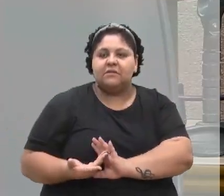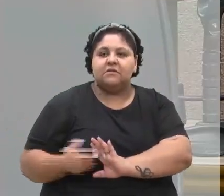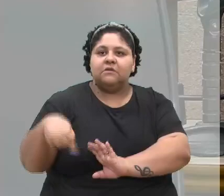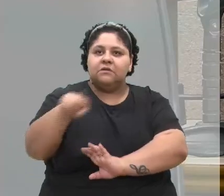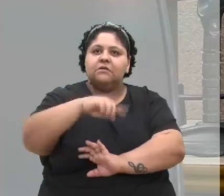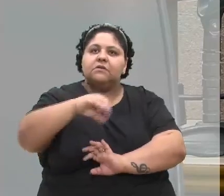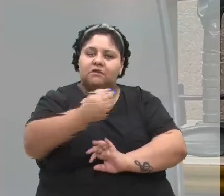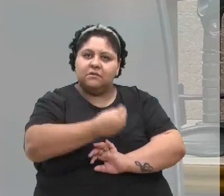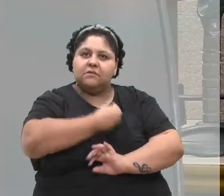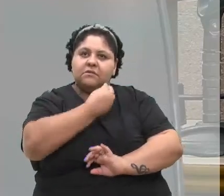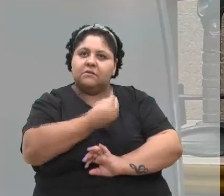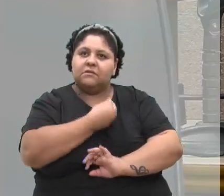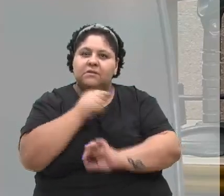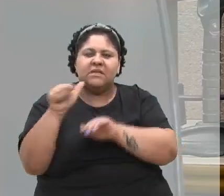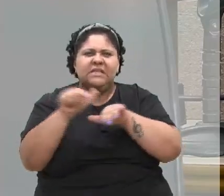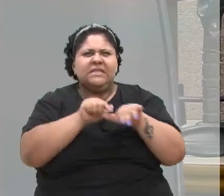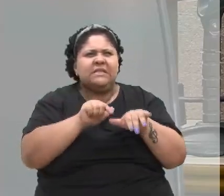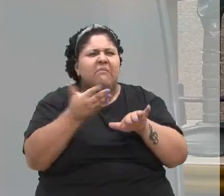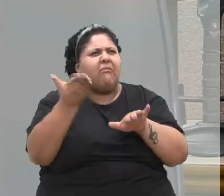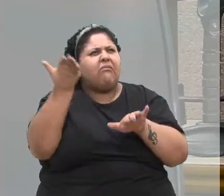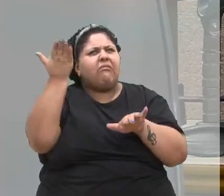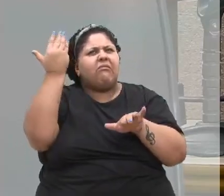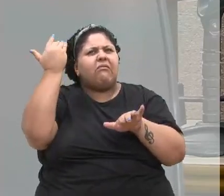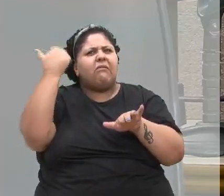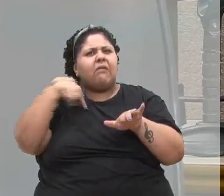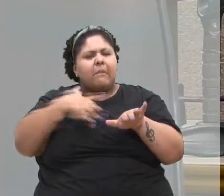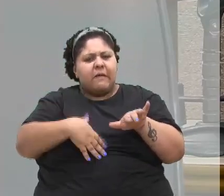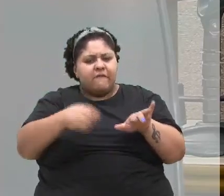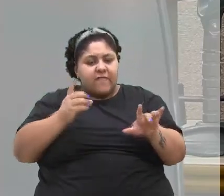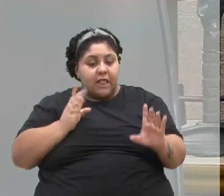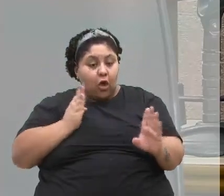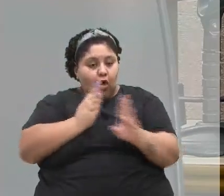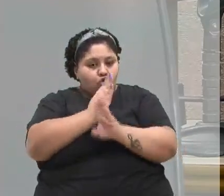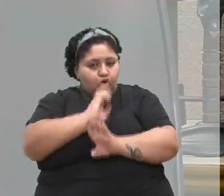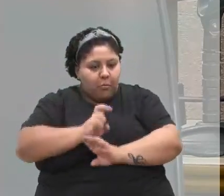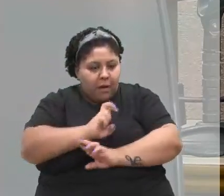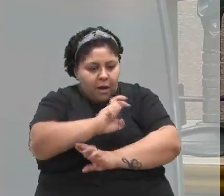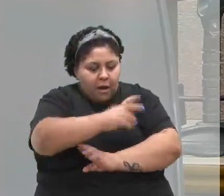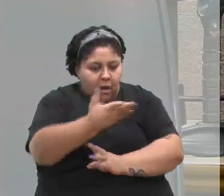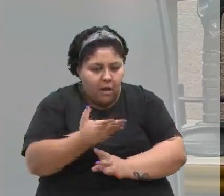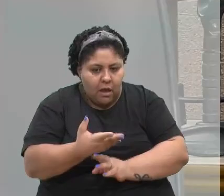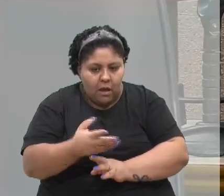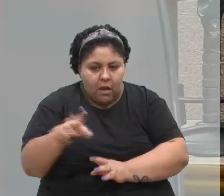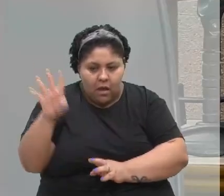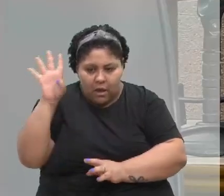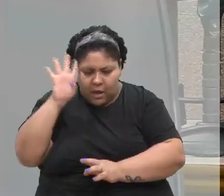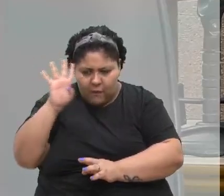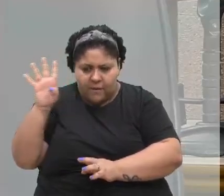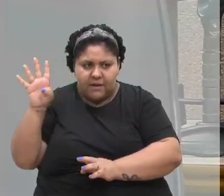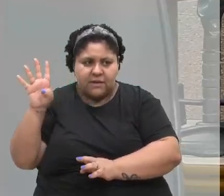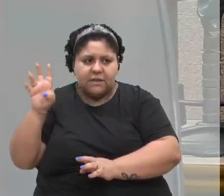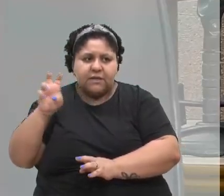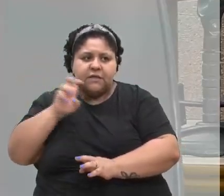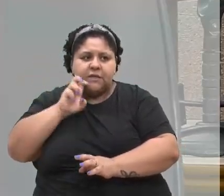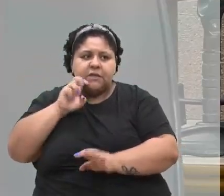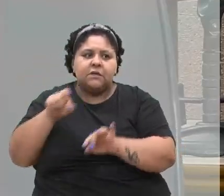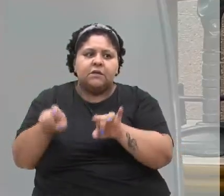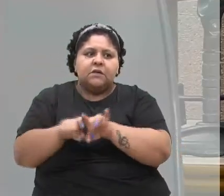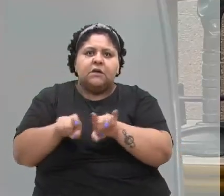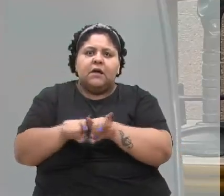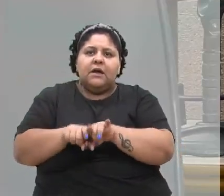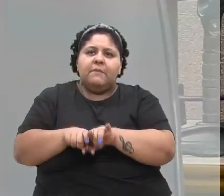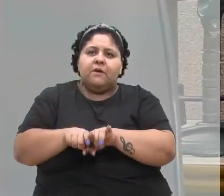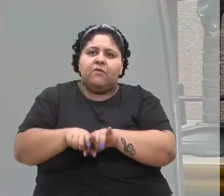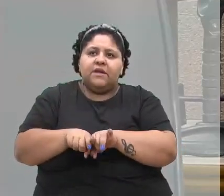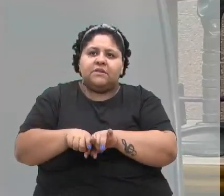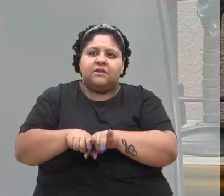vivemos, a semana retrasada, minha filha encontrou uma cobra. Na quarta-feira, na quinta-feira teve um intervalo. Na sexta-feira, o